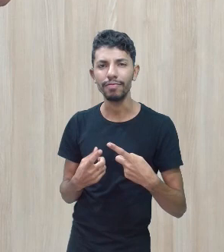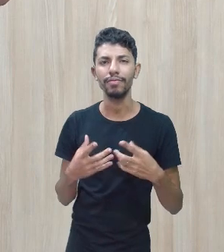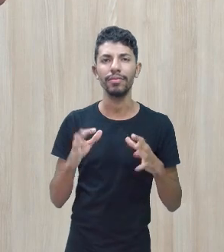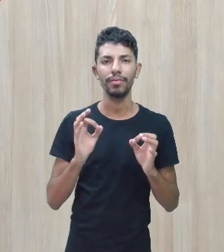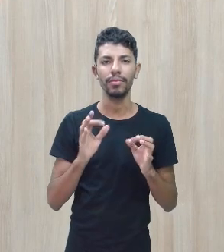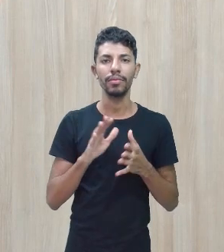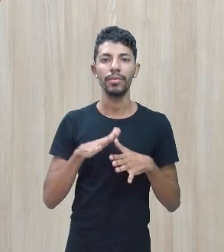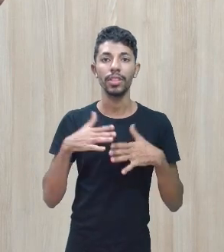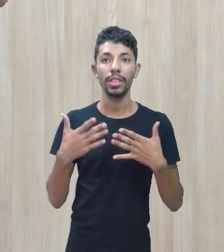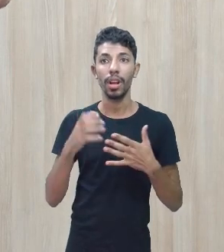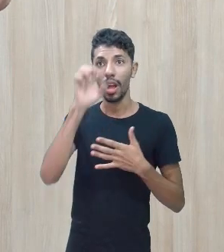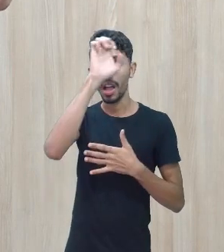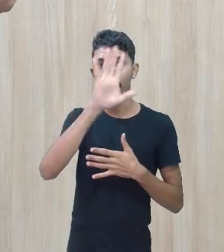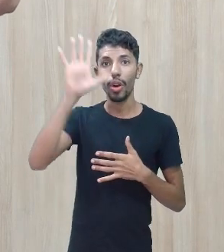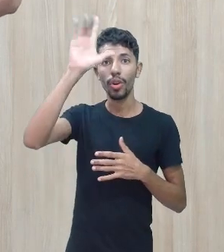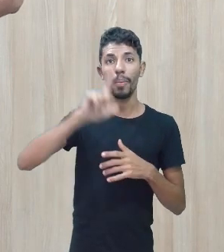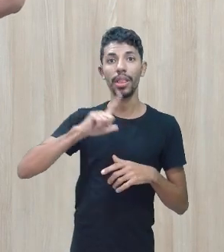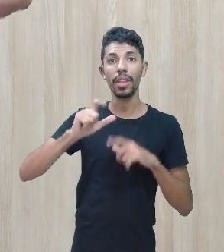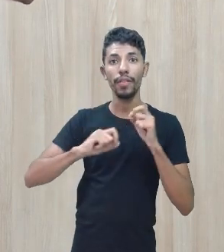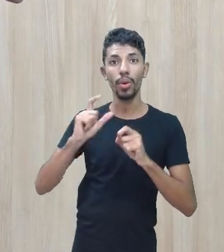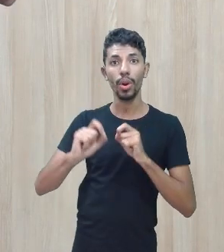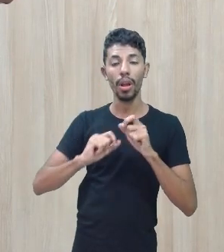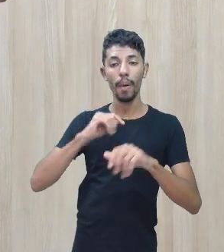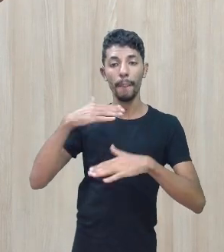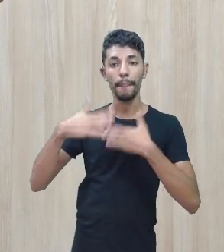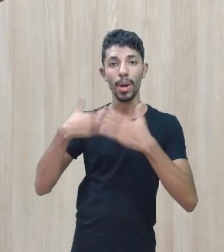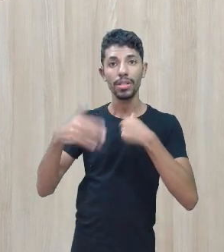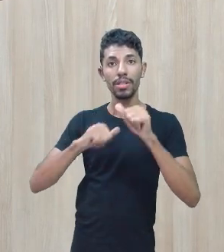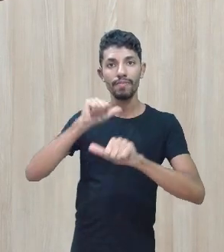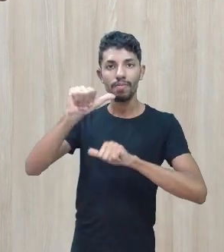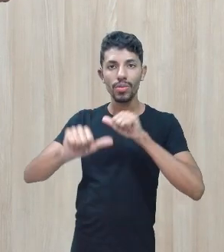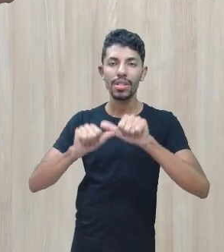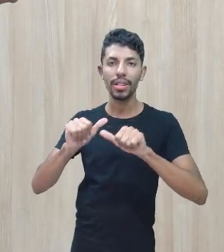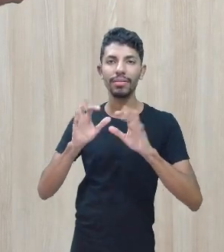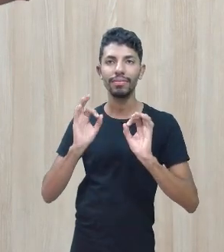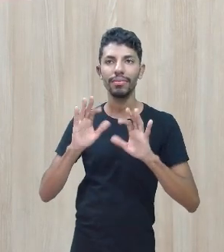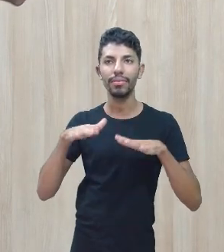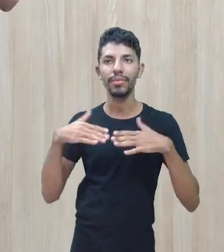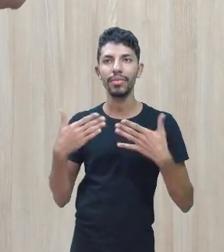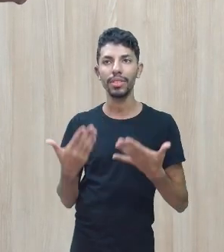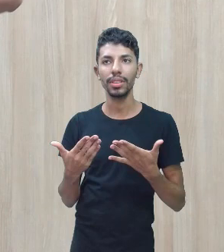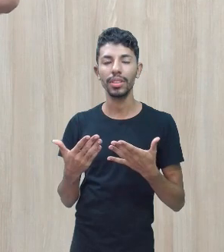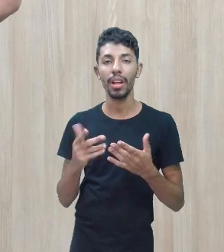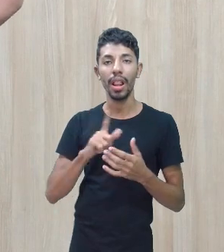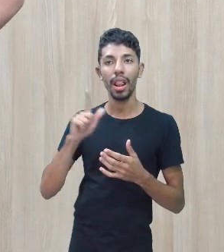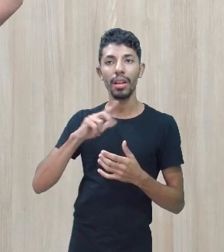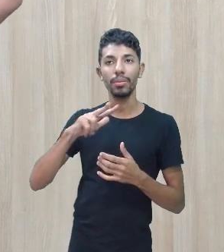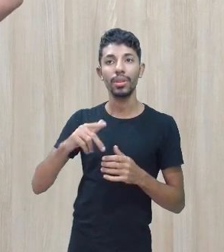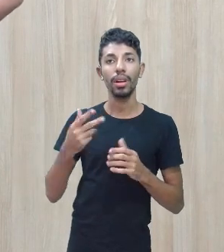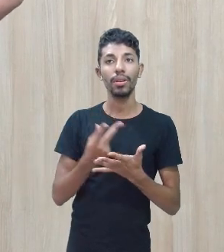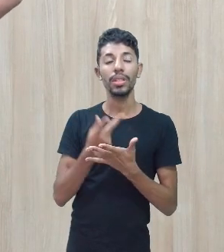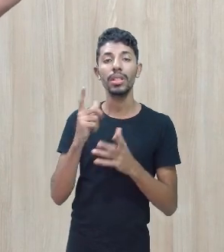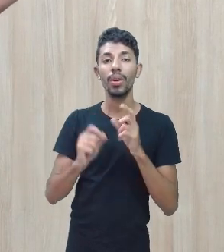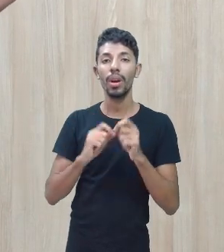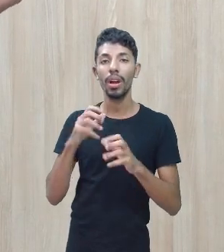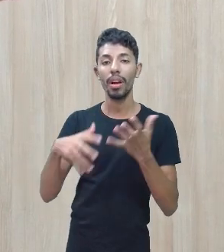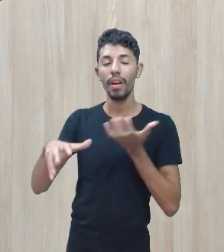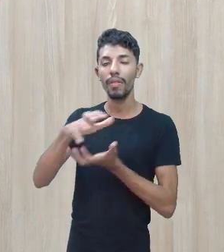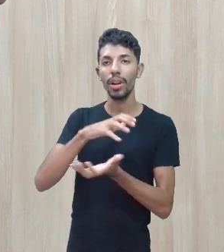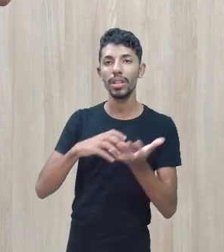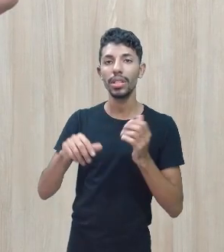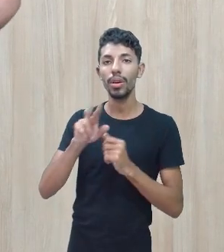enfim. Então a Europa passou por um processo de transformação e em Portugal ocorreu uma revolução, que é chamada Revolução do Porto, né,